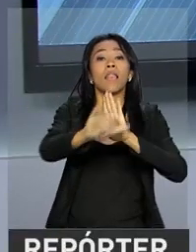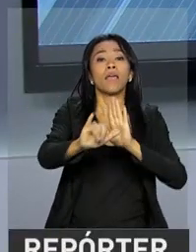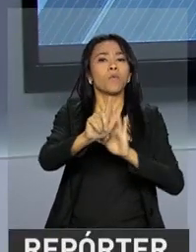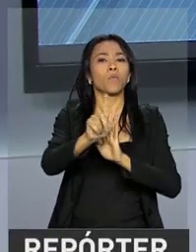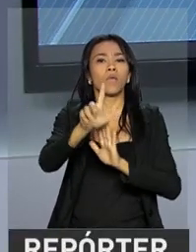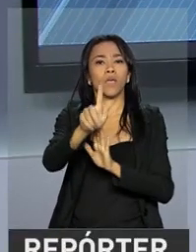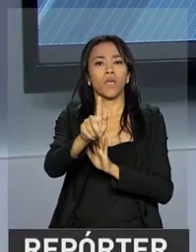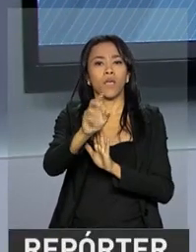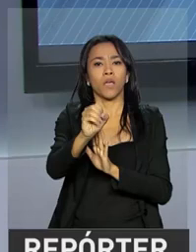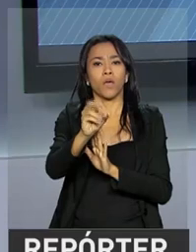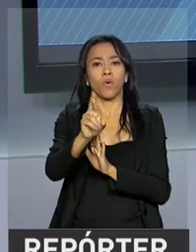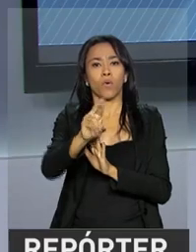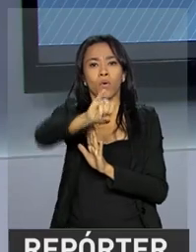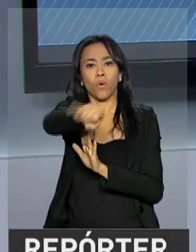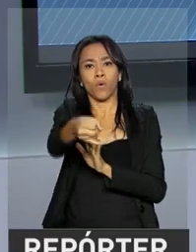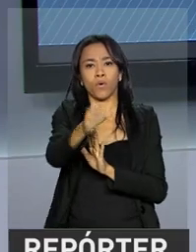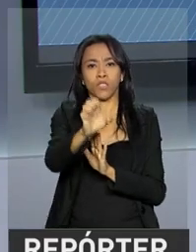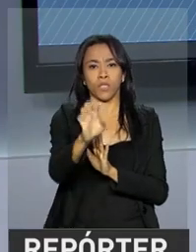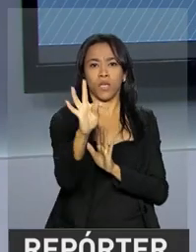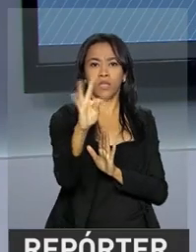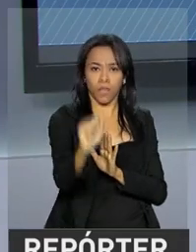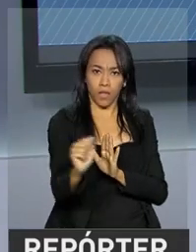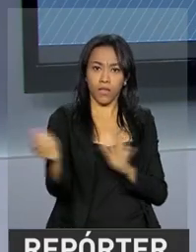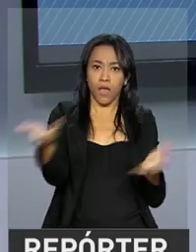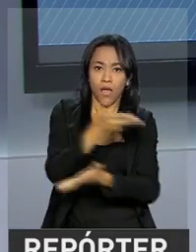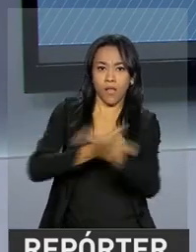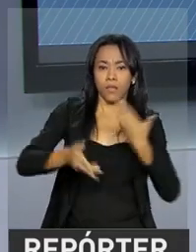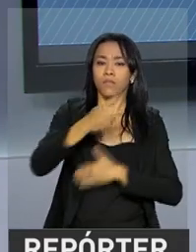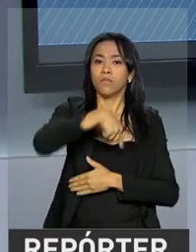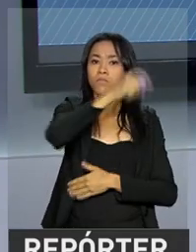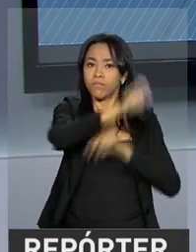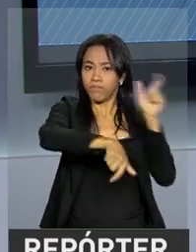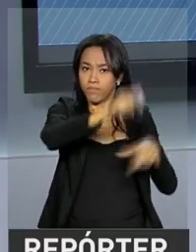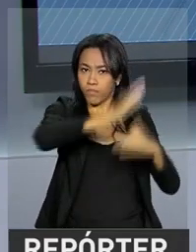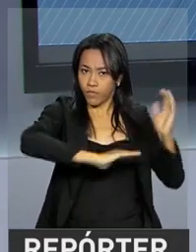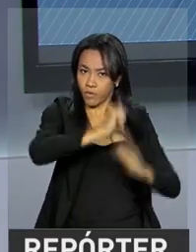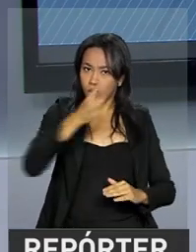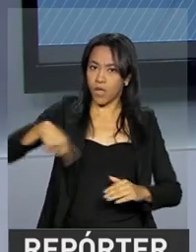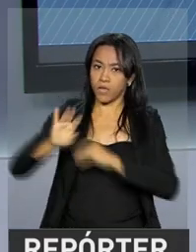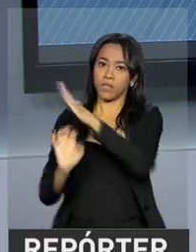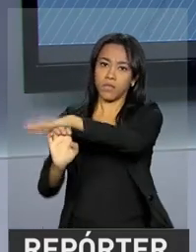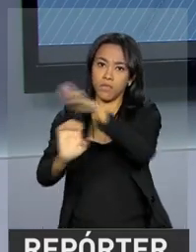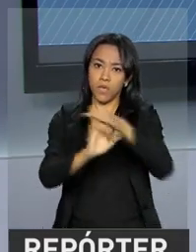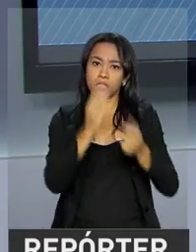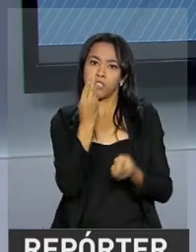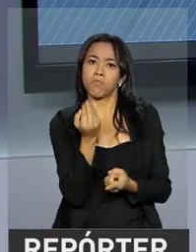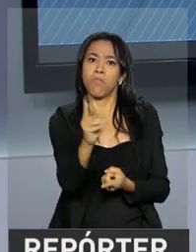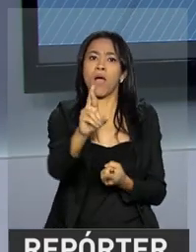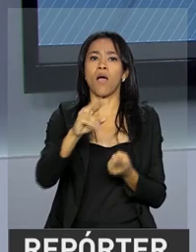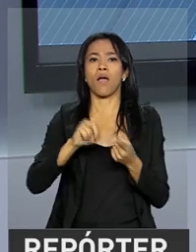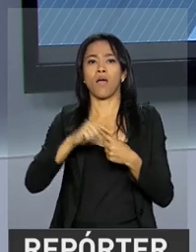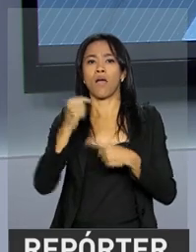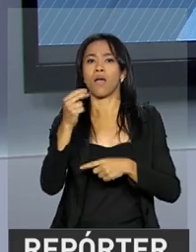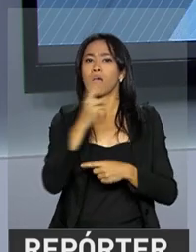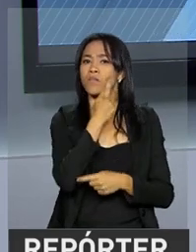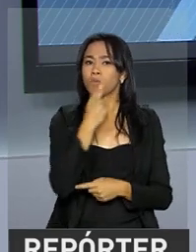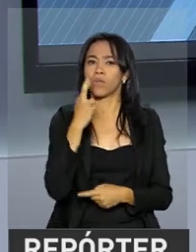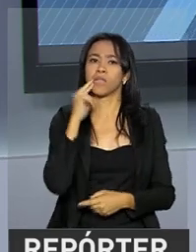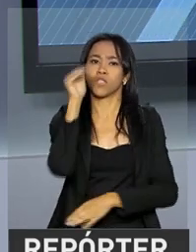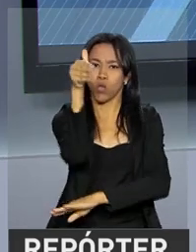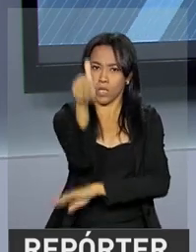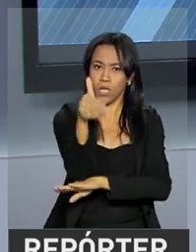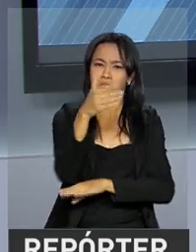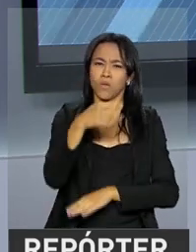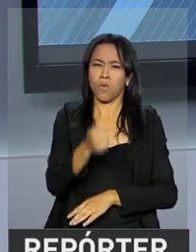mudanças positivas na relação entre profissionais e empregadores de bares, restaurantes e hotéis. Os quase 200